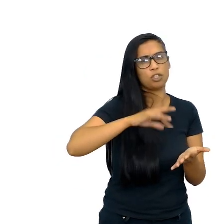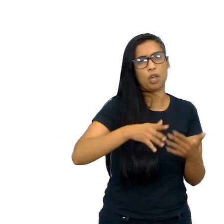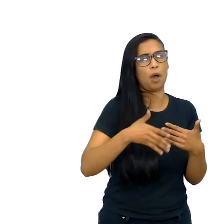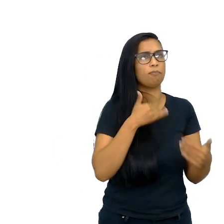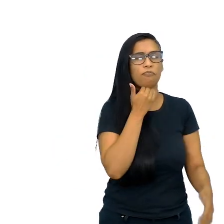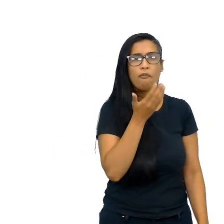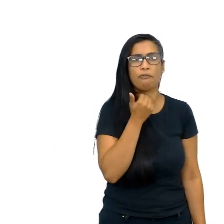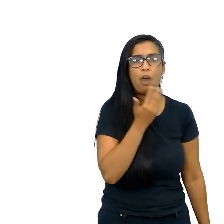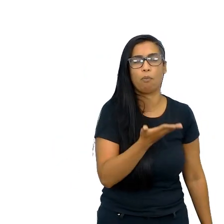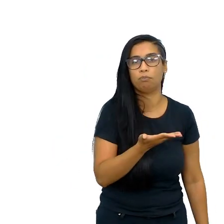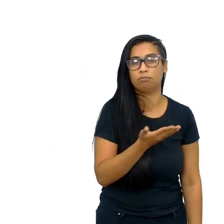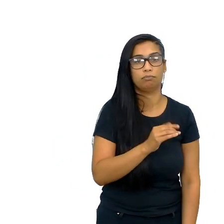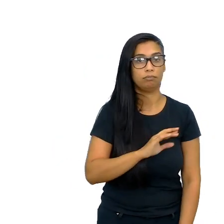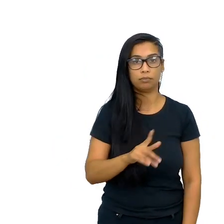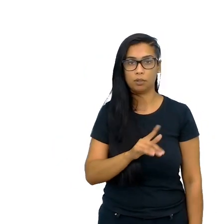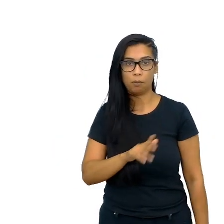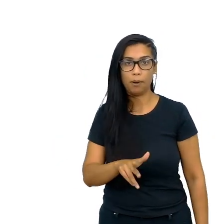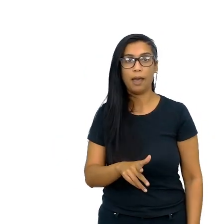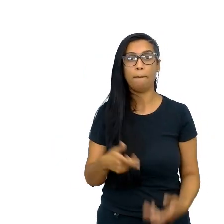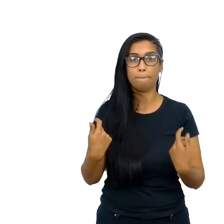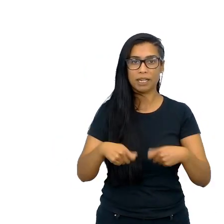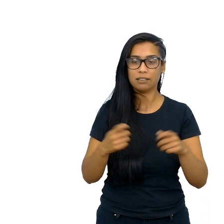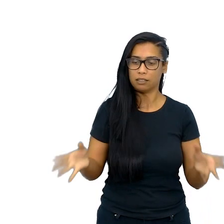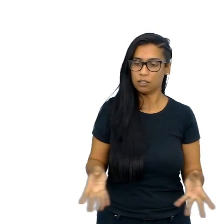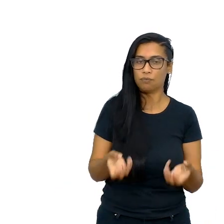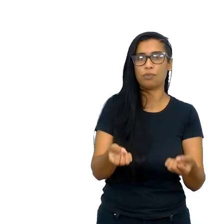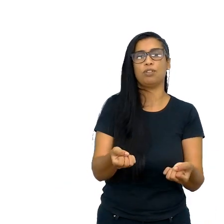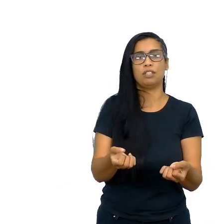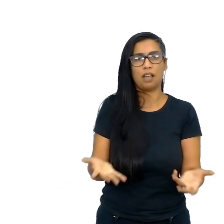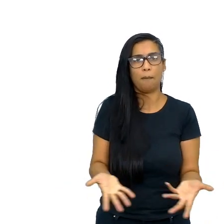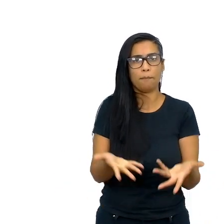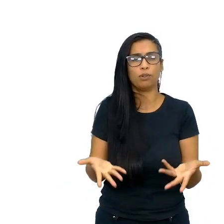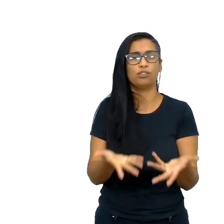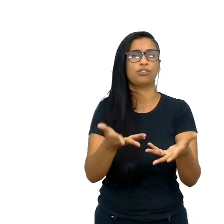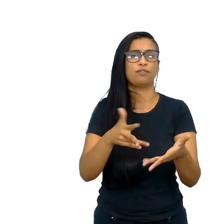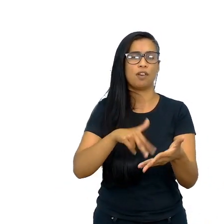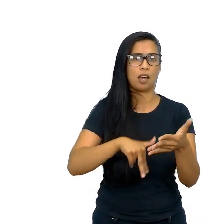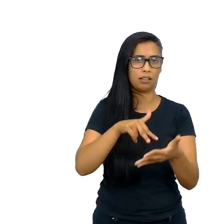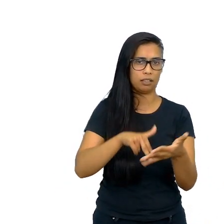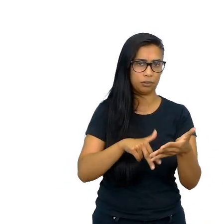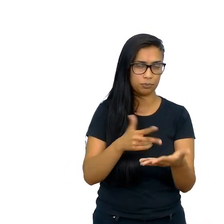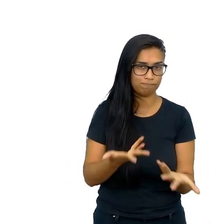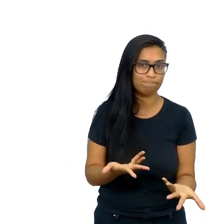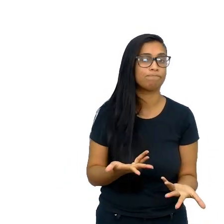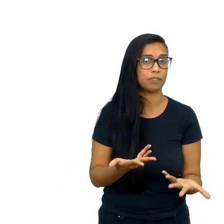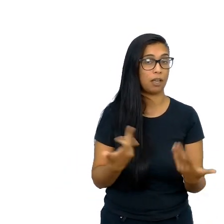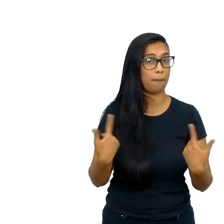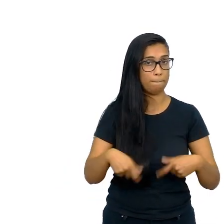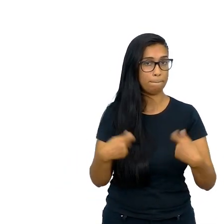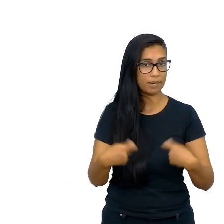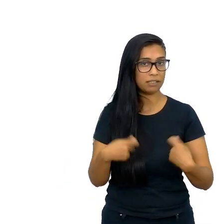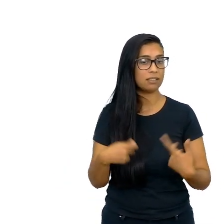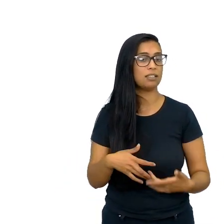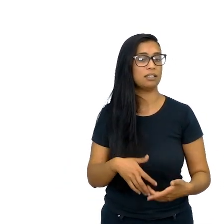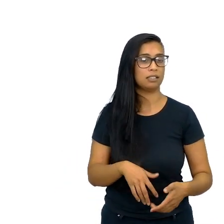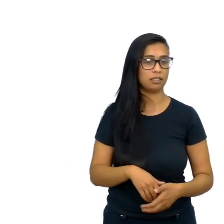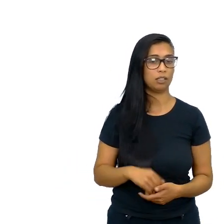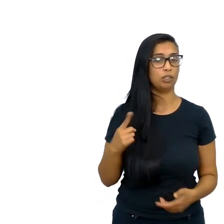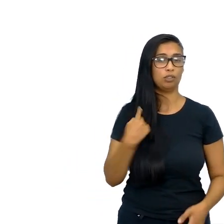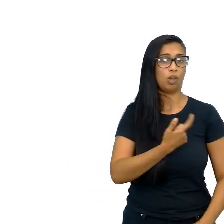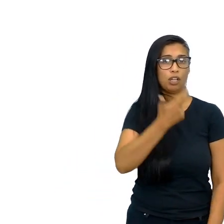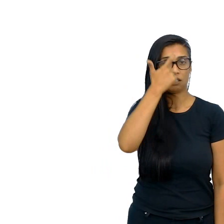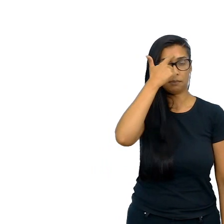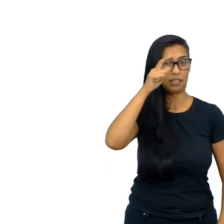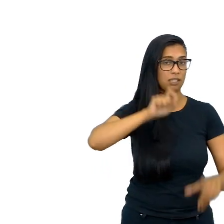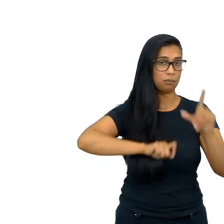de potencializar a leitura, né, quando falamos em produção de inferências locais e globais, nós estamos pensando